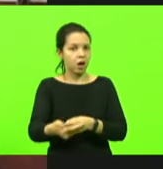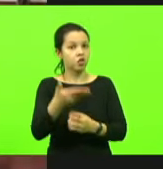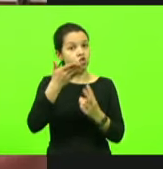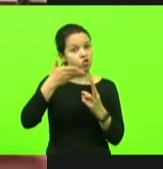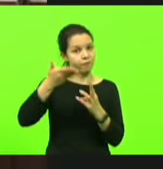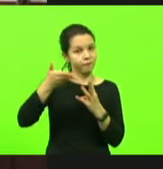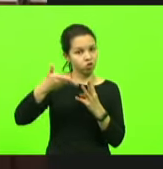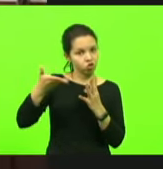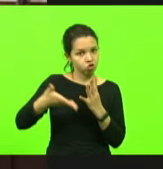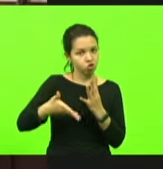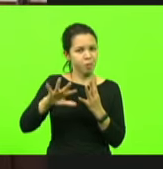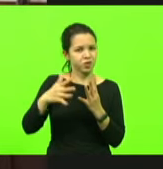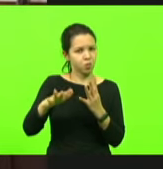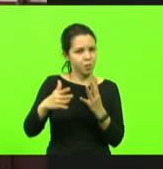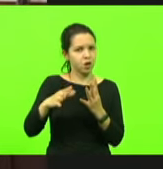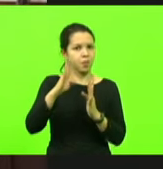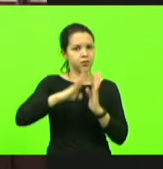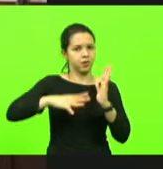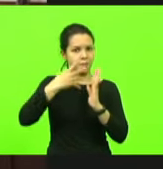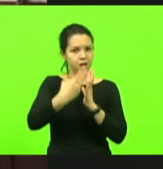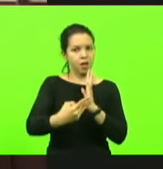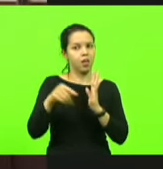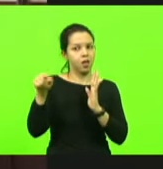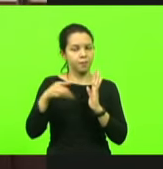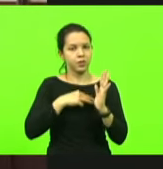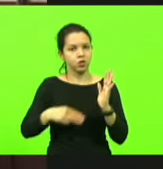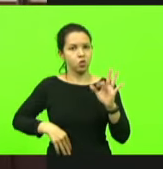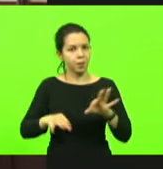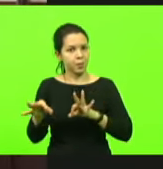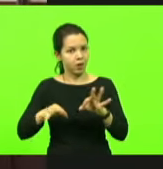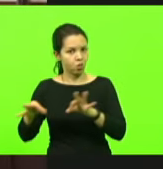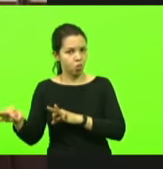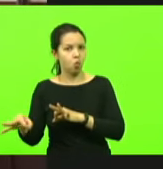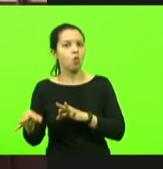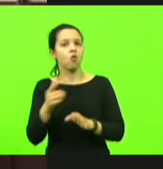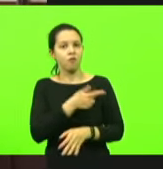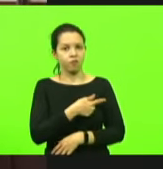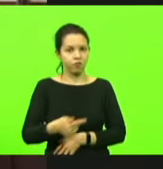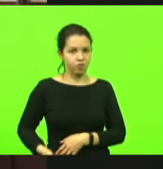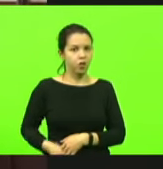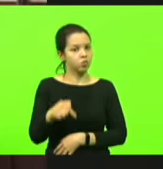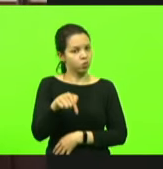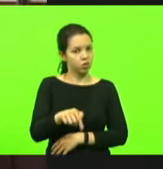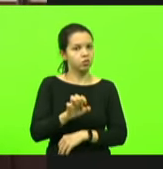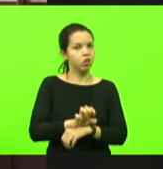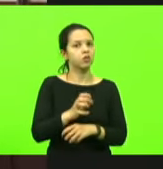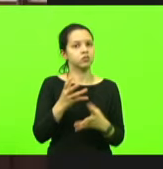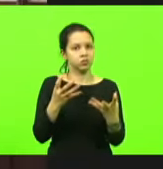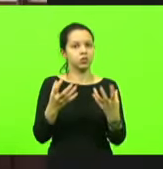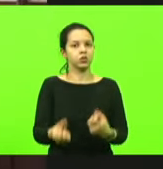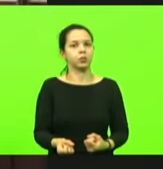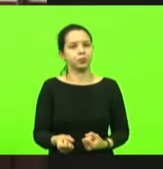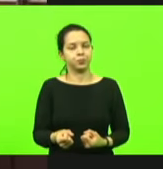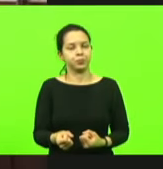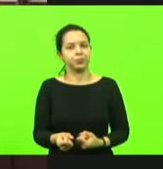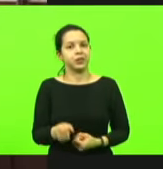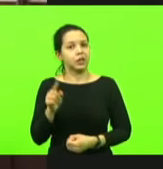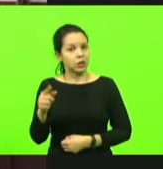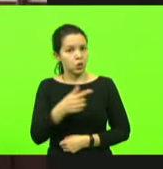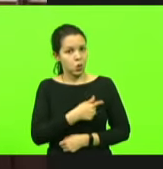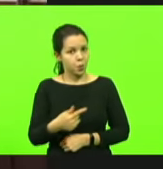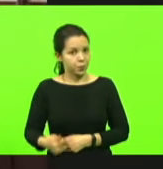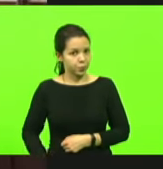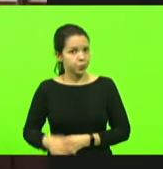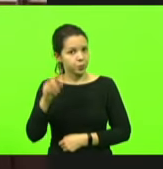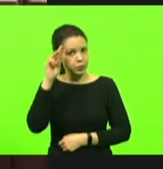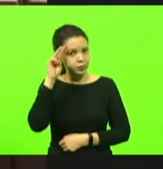Essa é mais ou menos uma tabela que o ministro fez e que o governo do Estado aceitou. A posição do governador Carlos Moisés foi extremamente